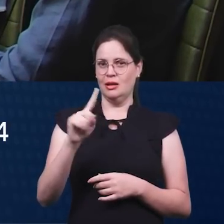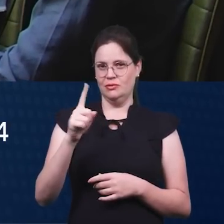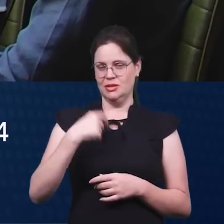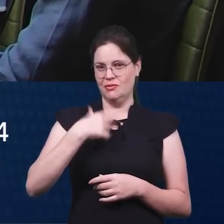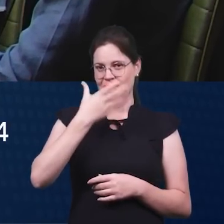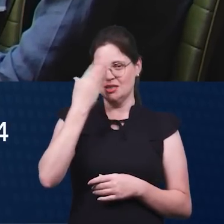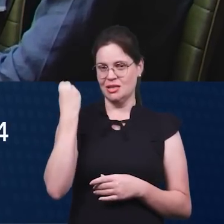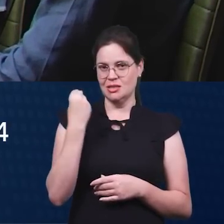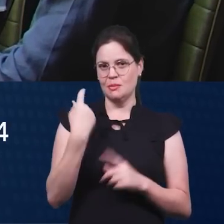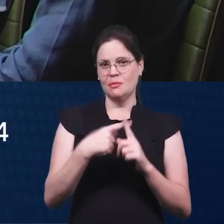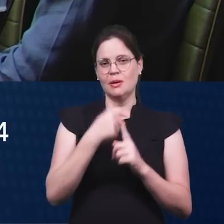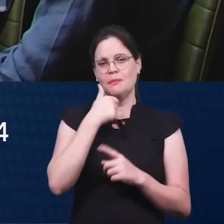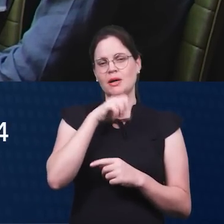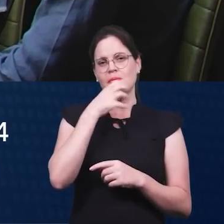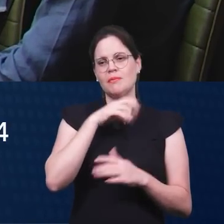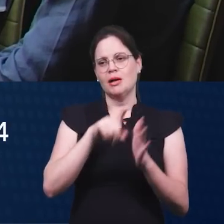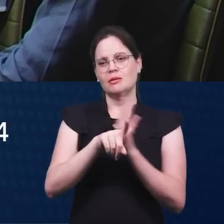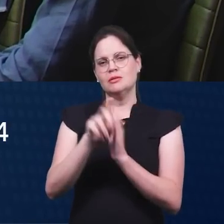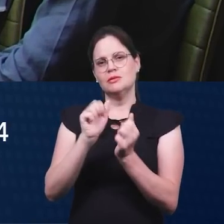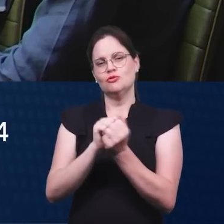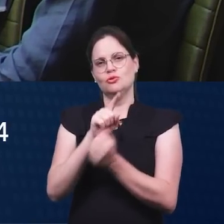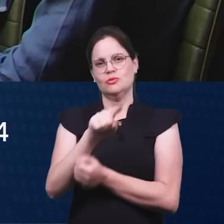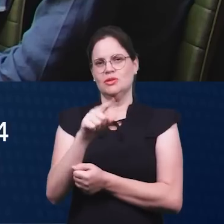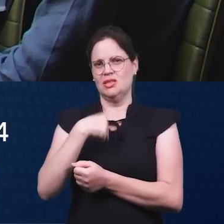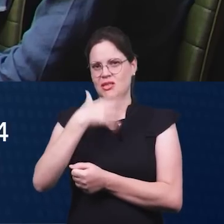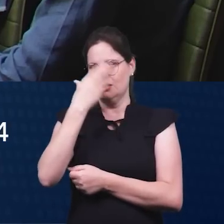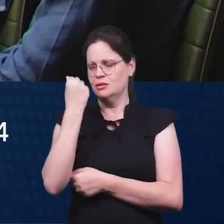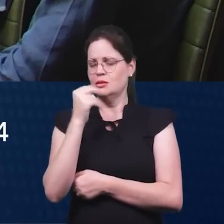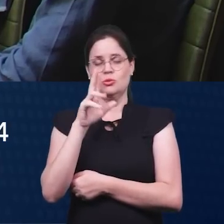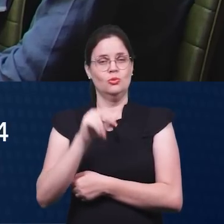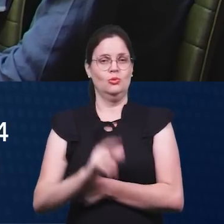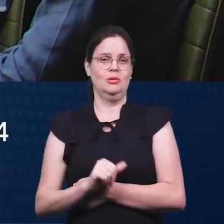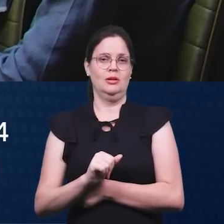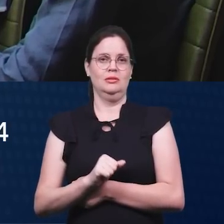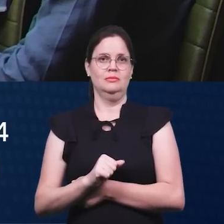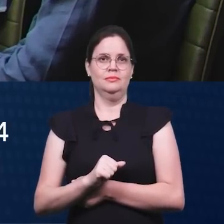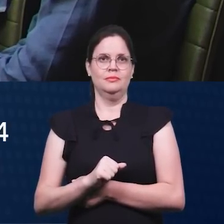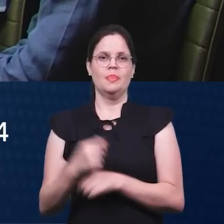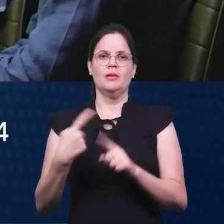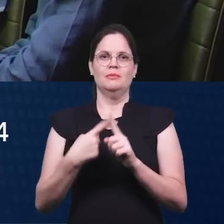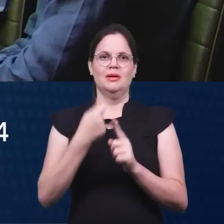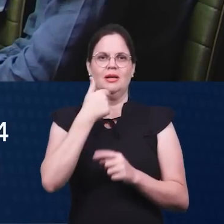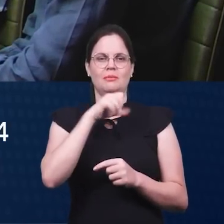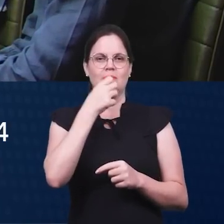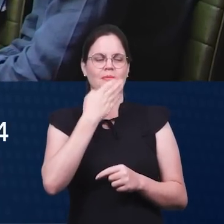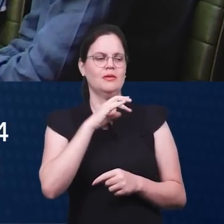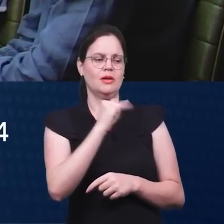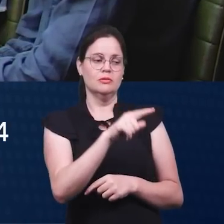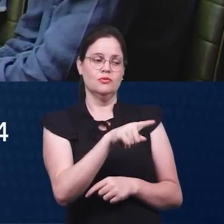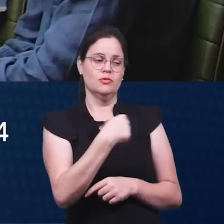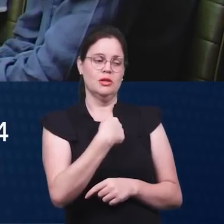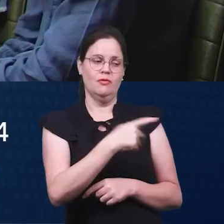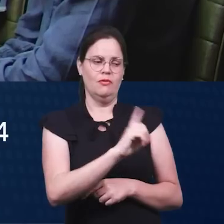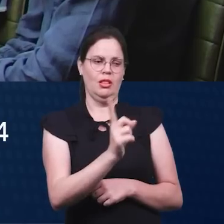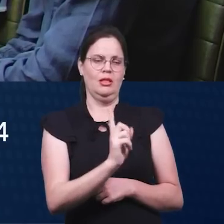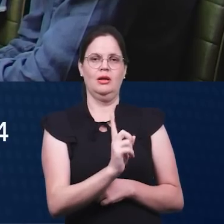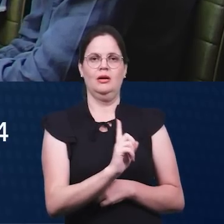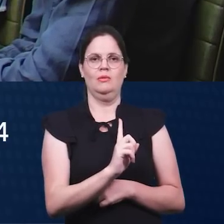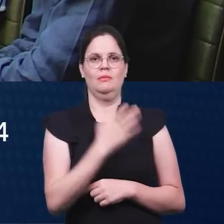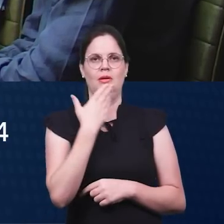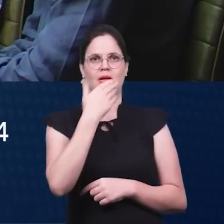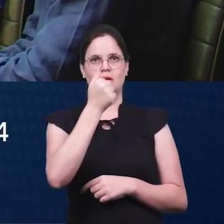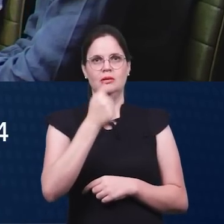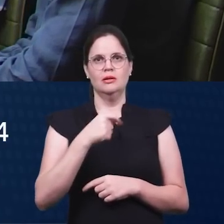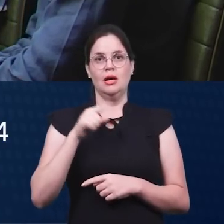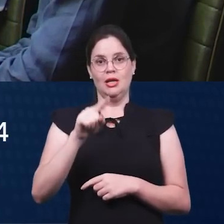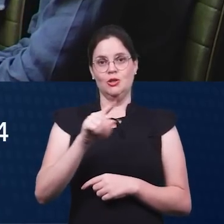seus pais consultavam juntamente com você e ali eles falavam bem assim, Tainá, você não vai. Quando você tiver os seus filhos,